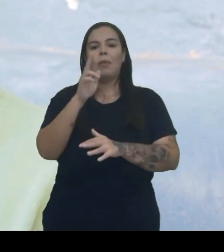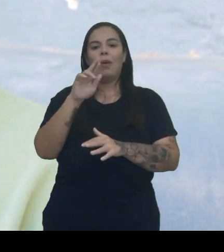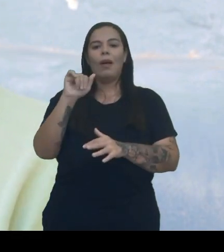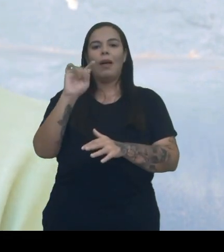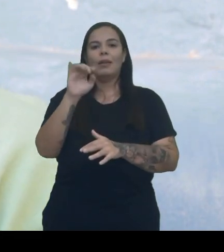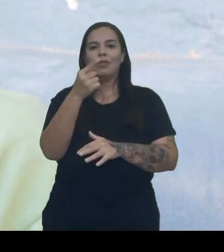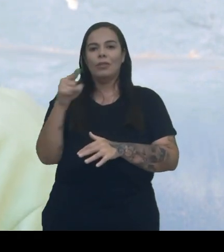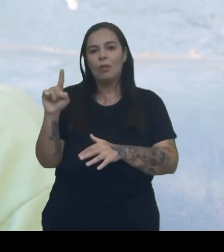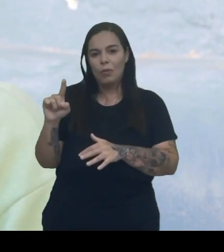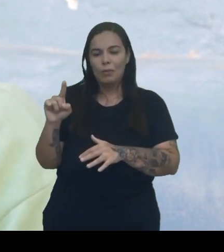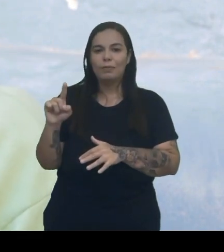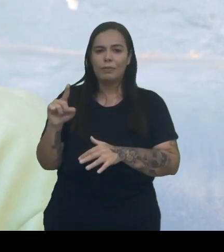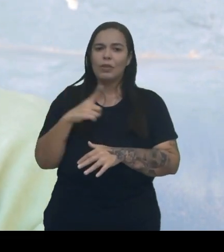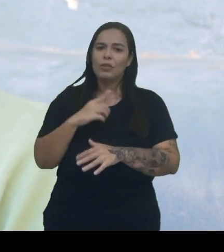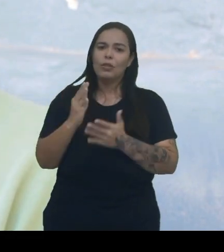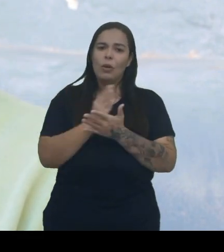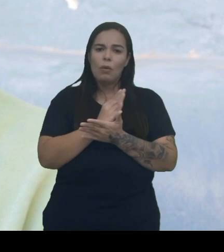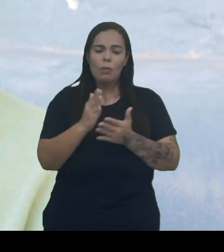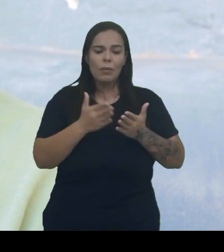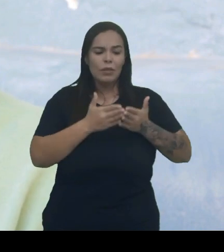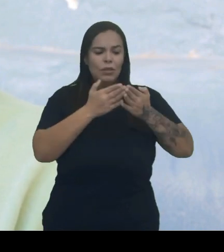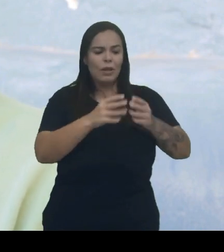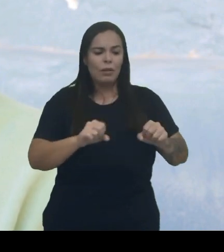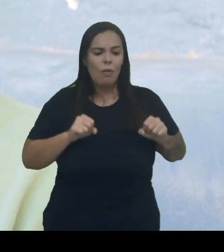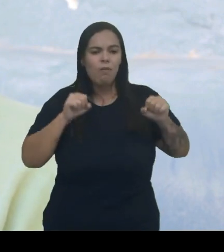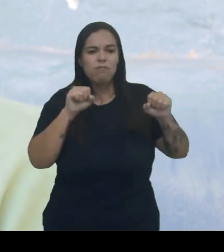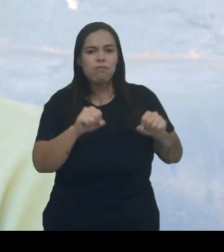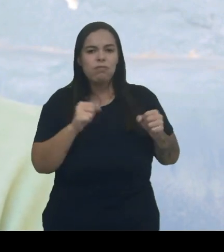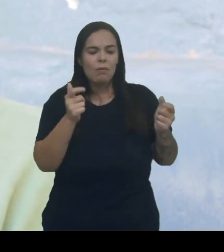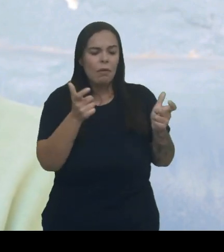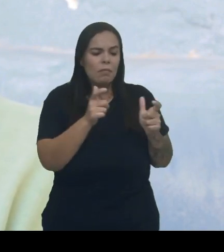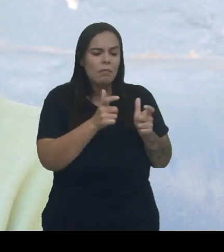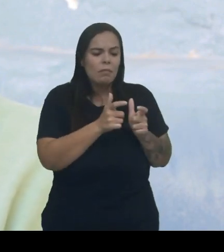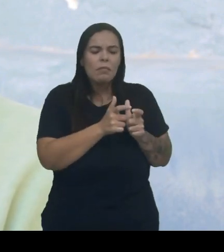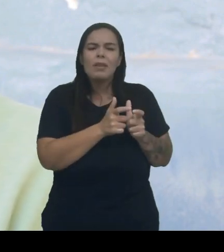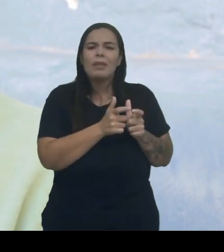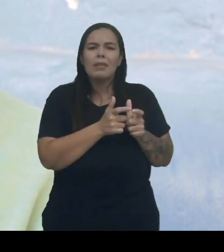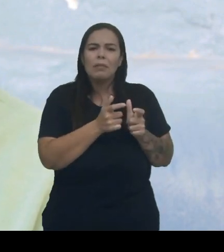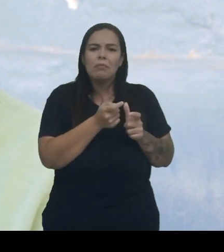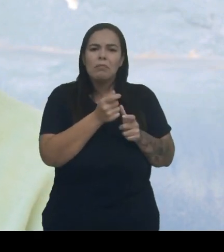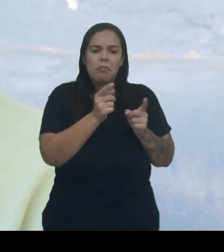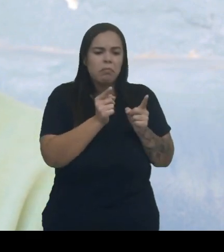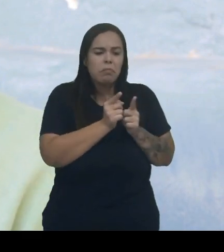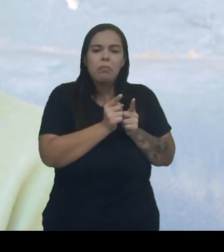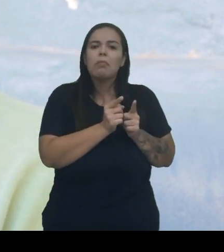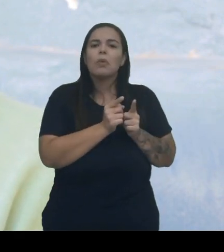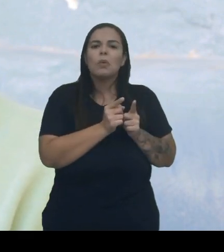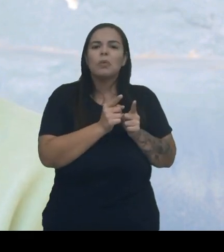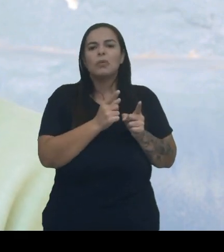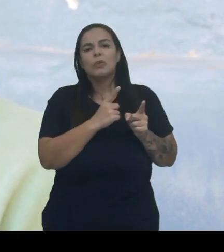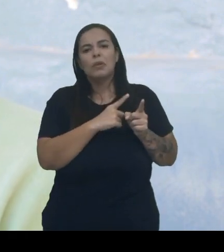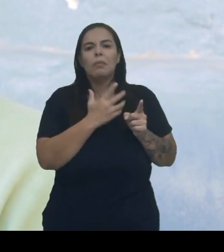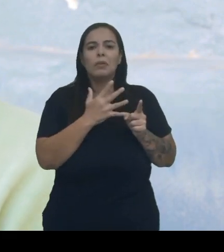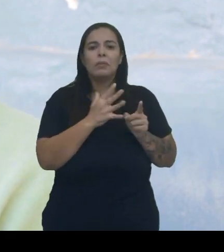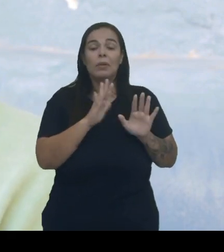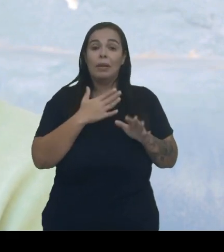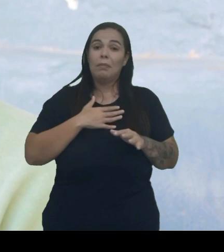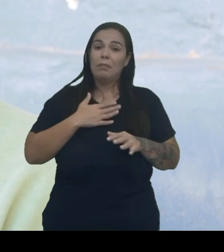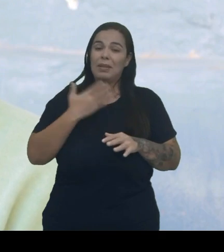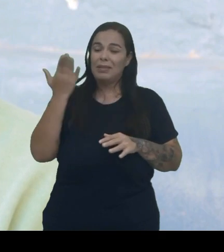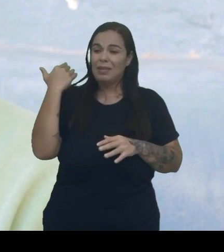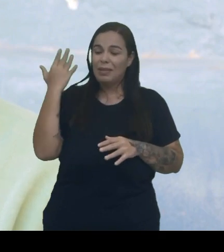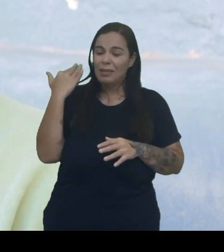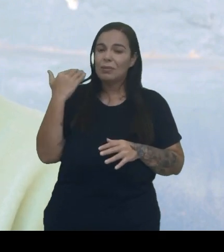de espinhel era umas canoas pequenas, bem menor do que essa. Aí tinha mais ou menos... Aqui na minha época, que eu